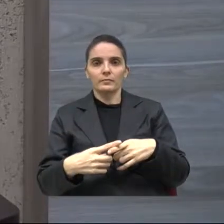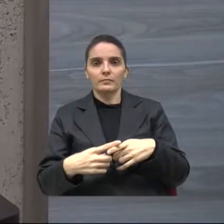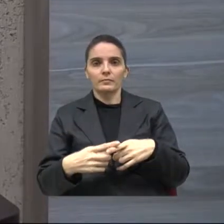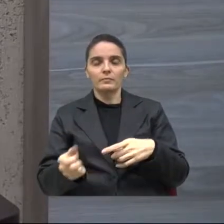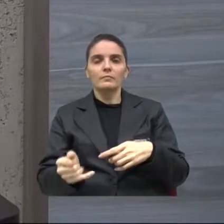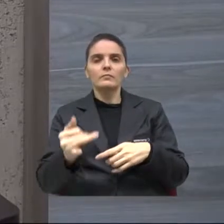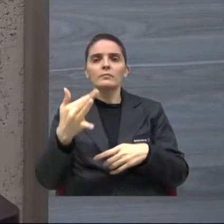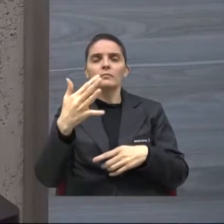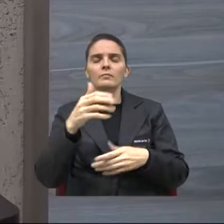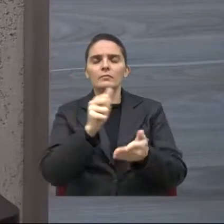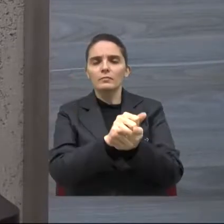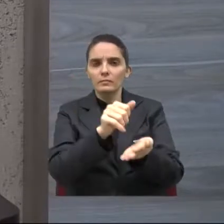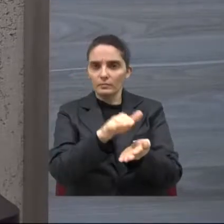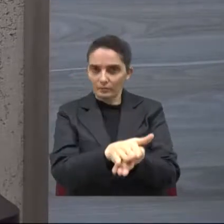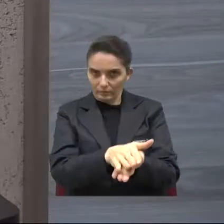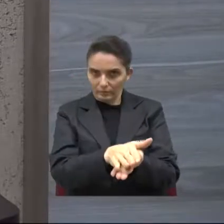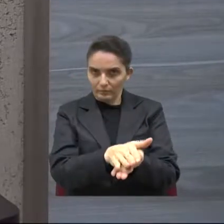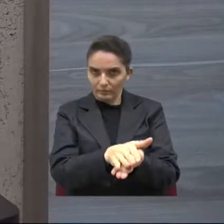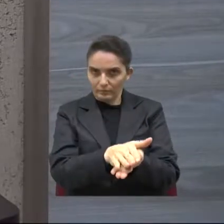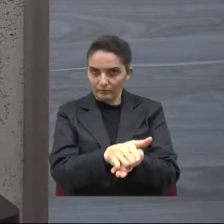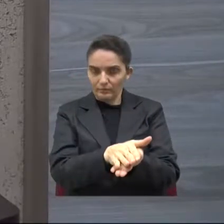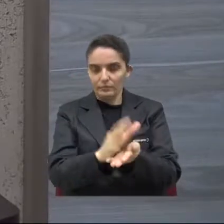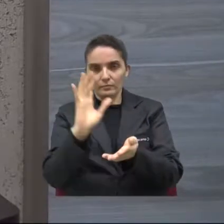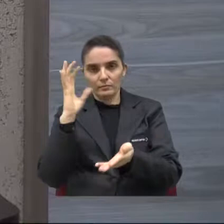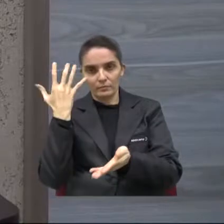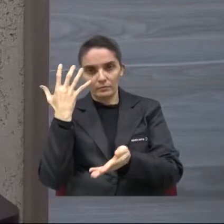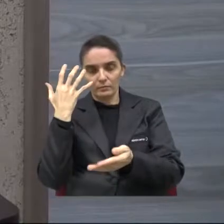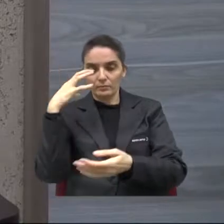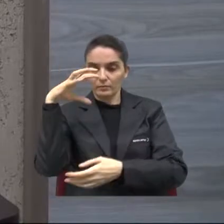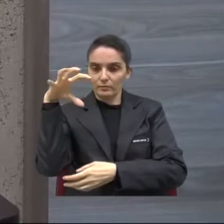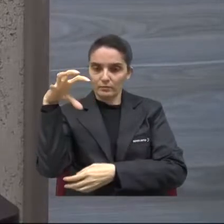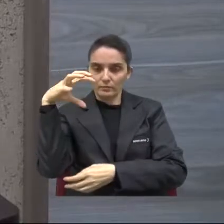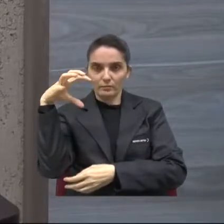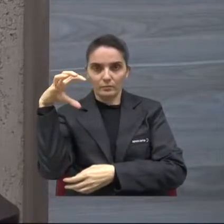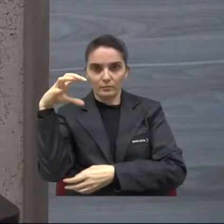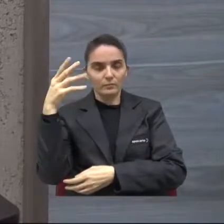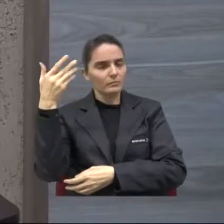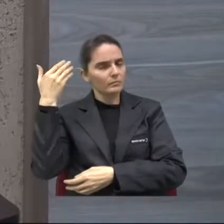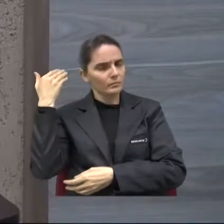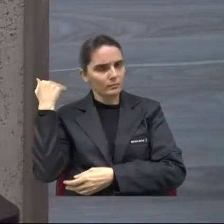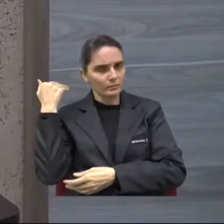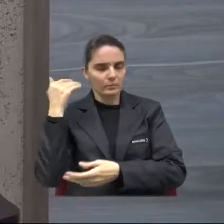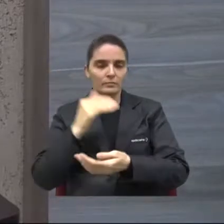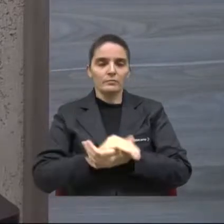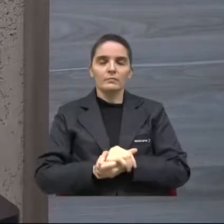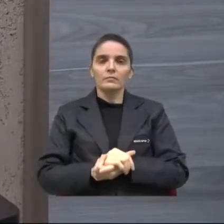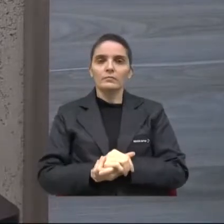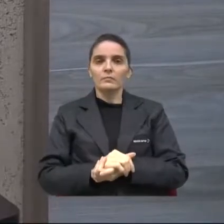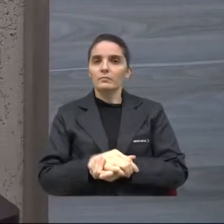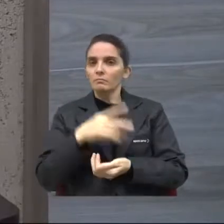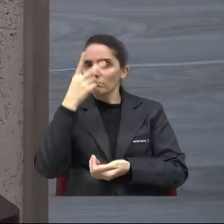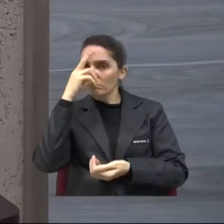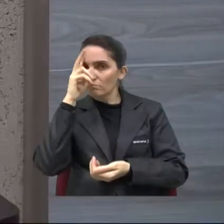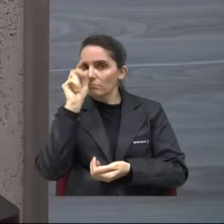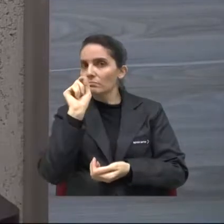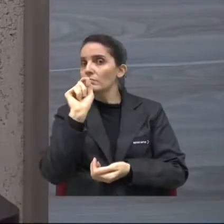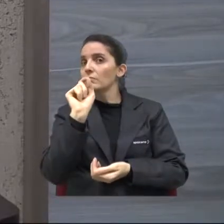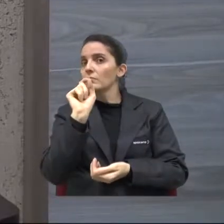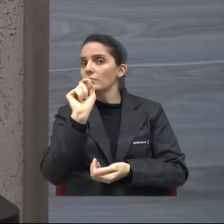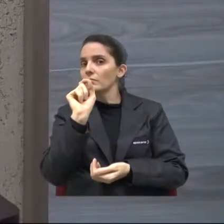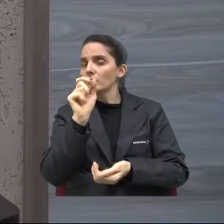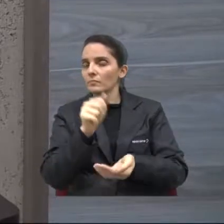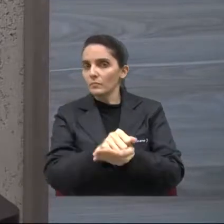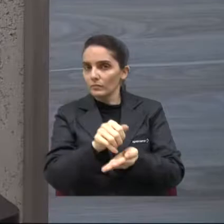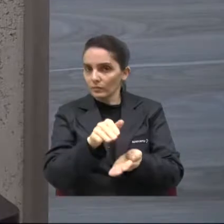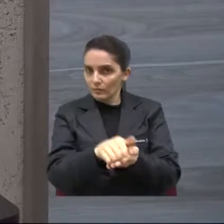de multas aplicadas naquele radar naquela época. Lembrando que essas